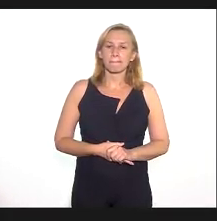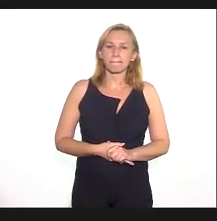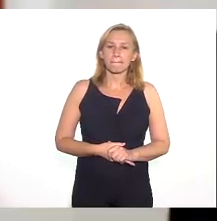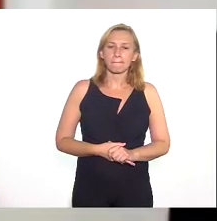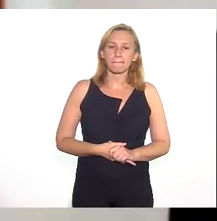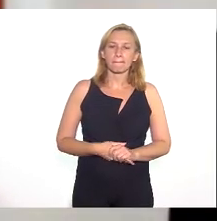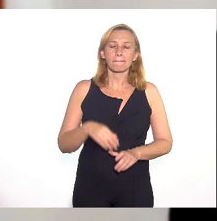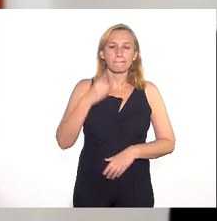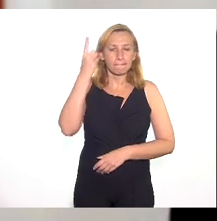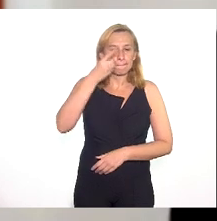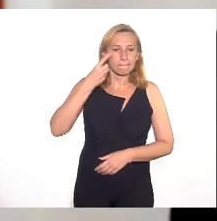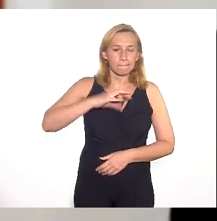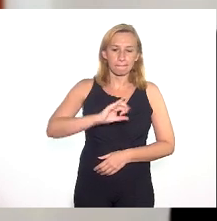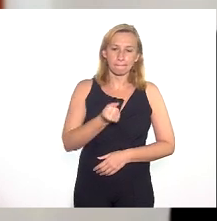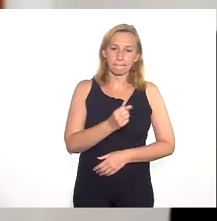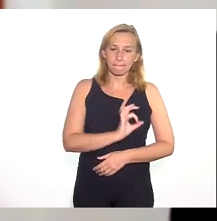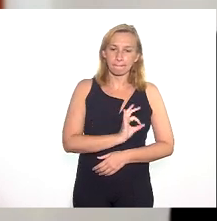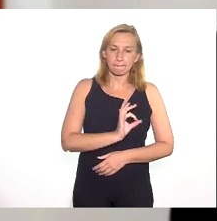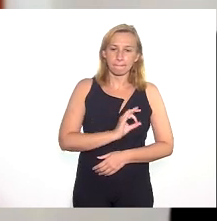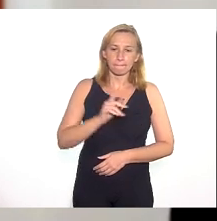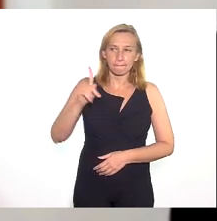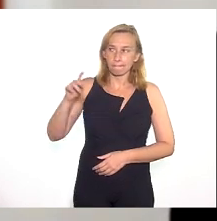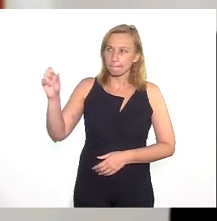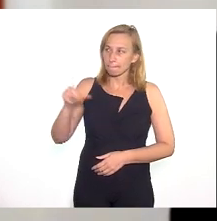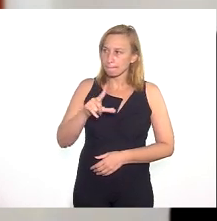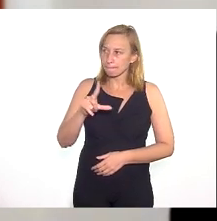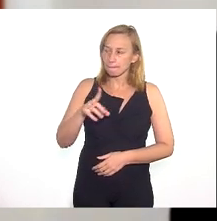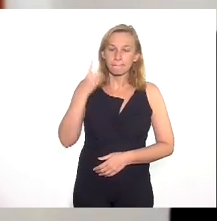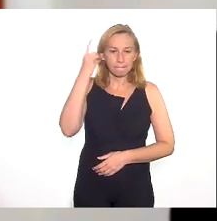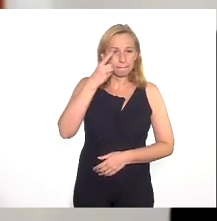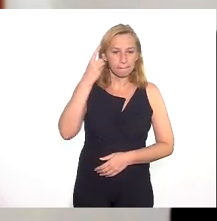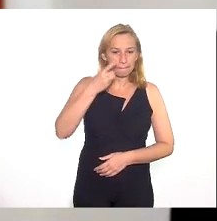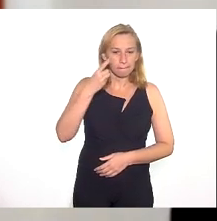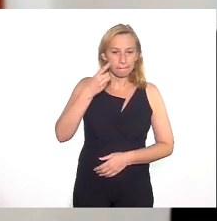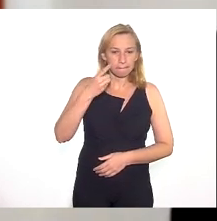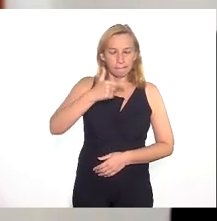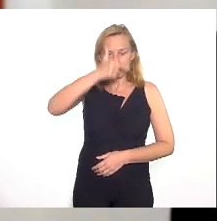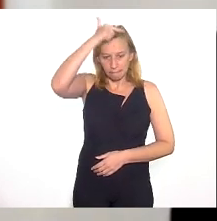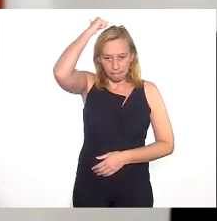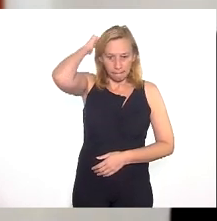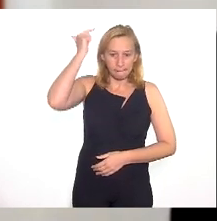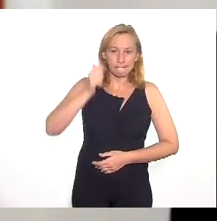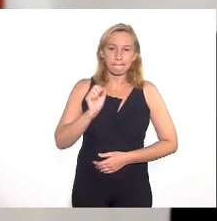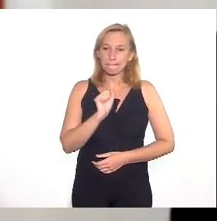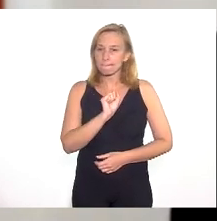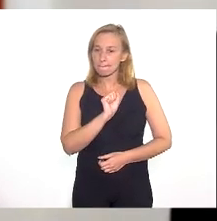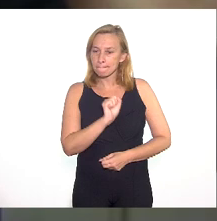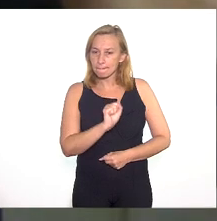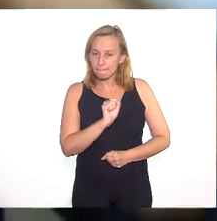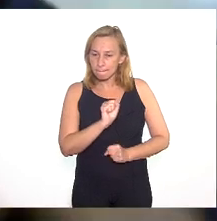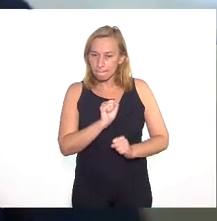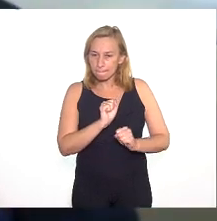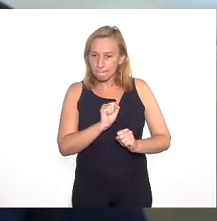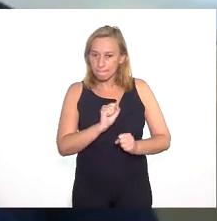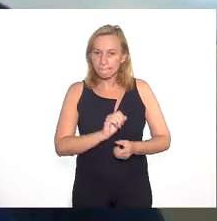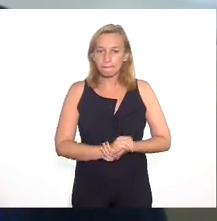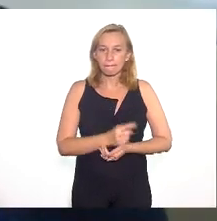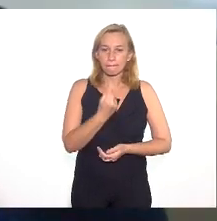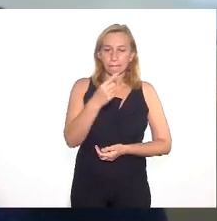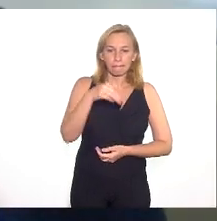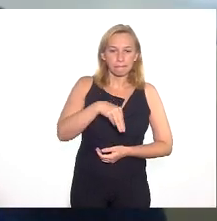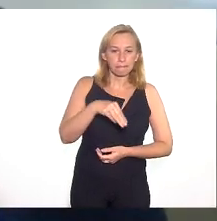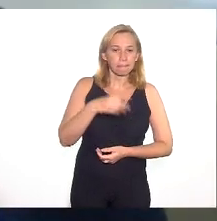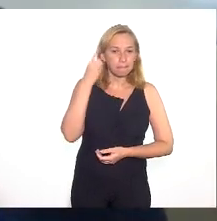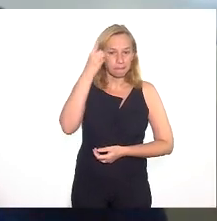pela deputada Marta, bancada do PSOL e deputado Luiz Paulo. Pode ser, Dani? Apenas um minuto, deputado